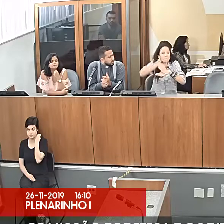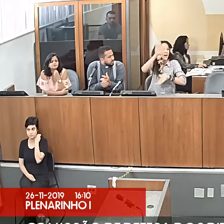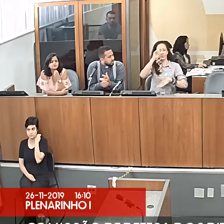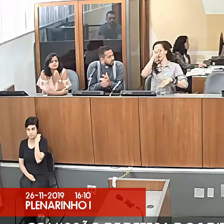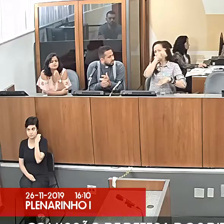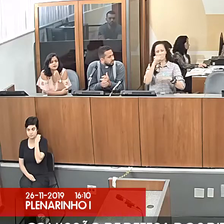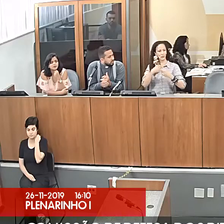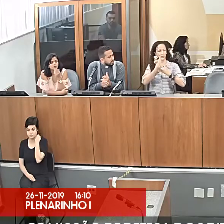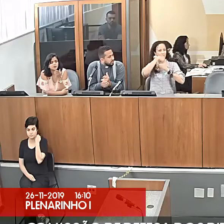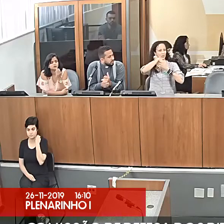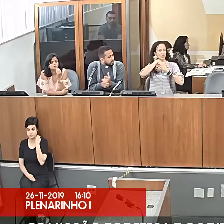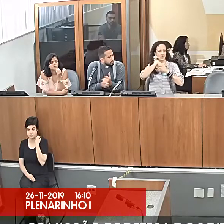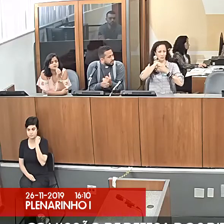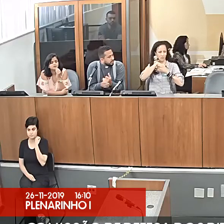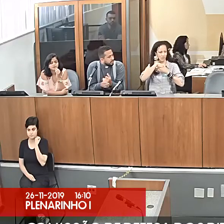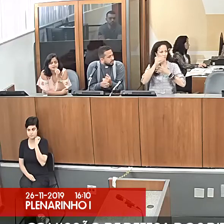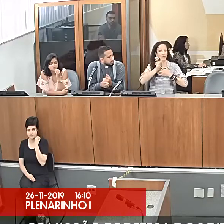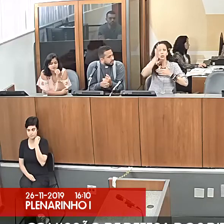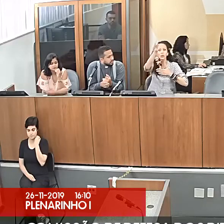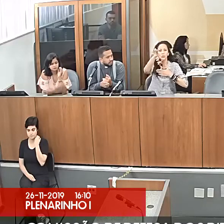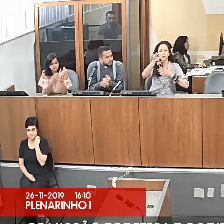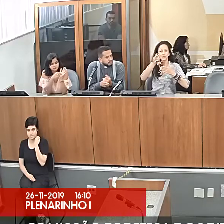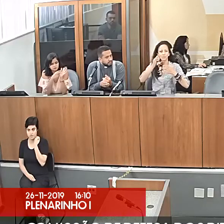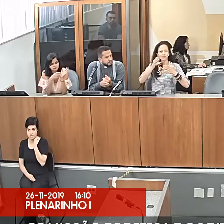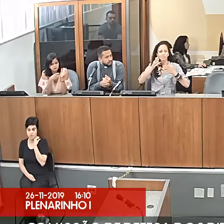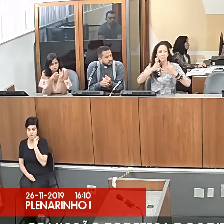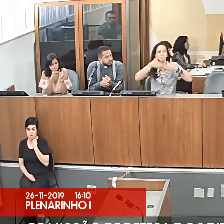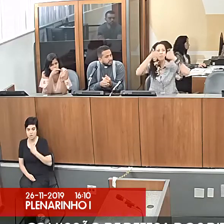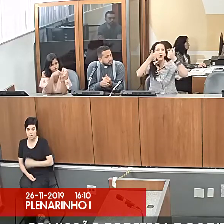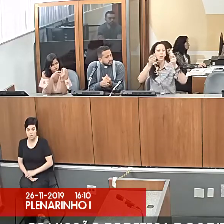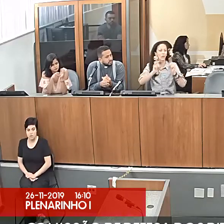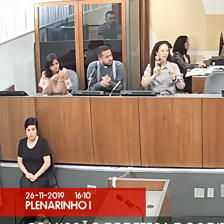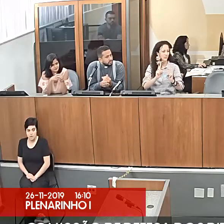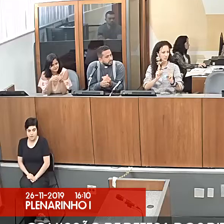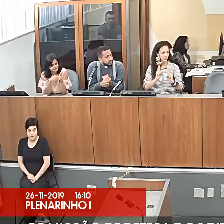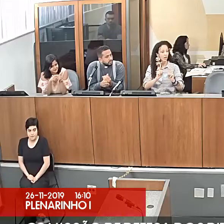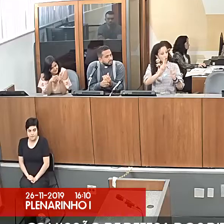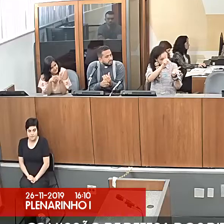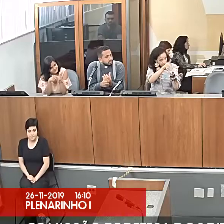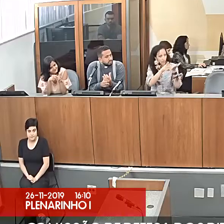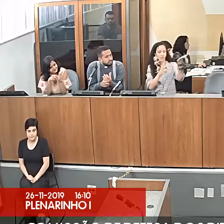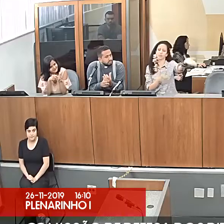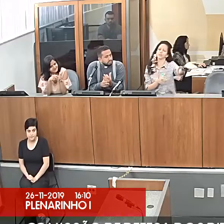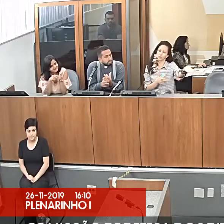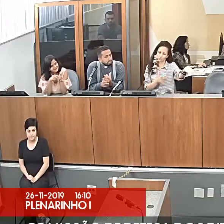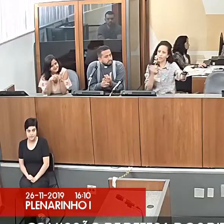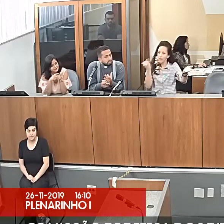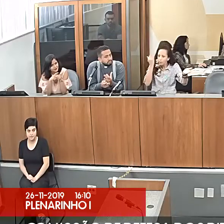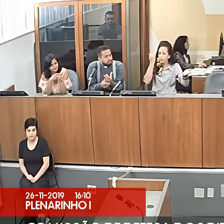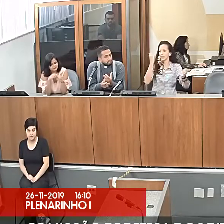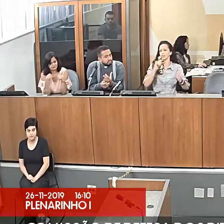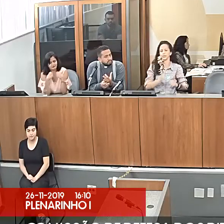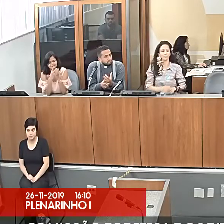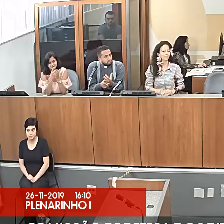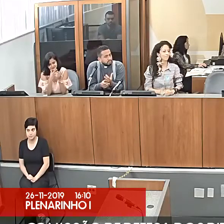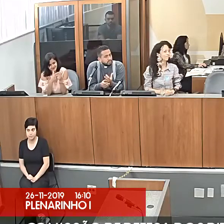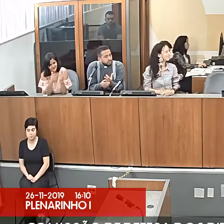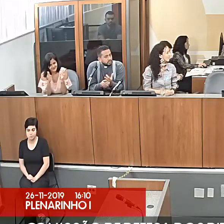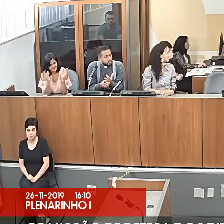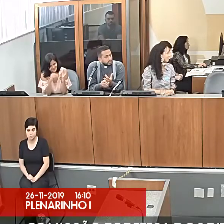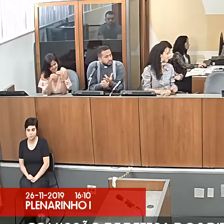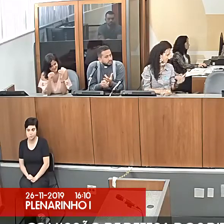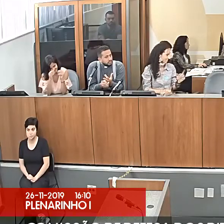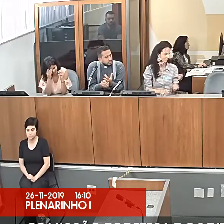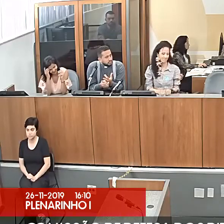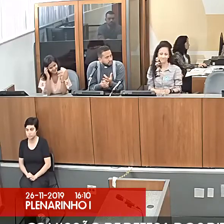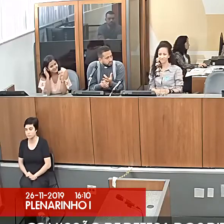A inclusão traz isso. Ela traz essa discriminação. Ela não tem perspectivas futuras. É muito importante